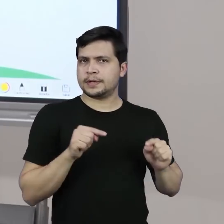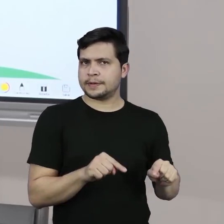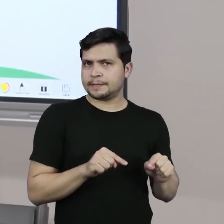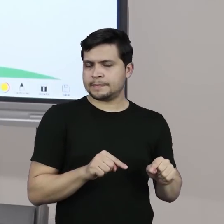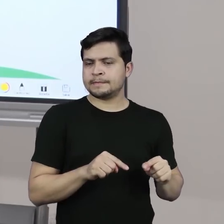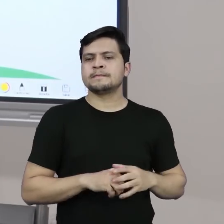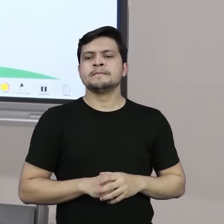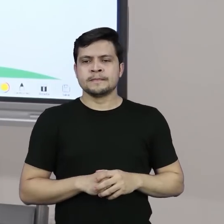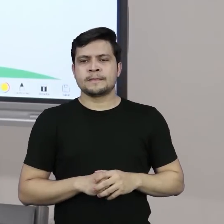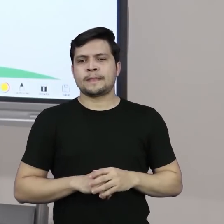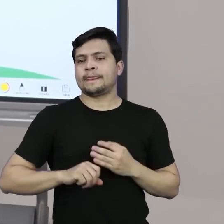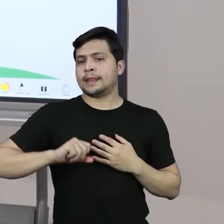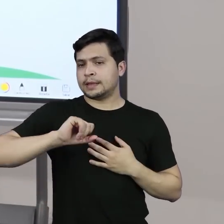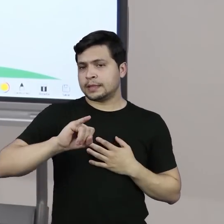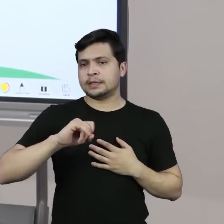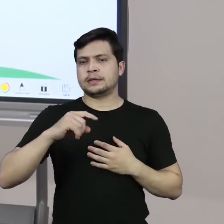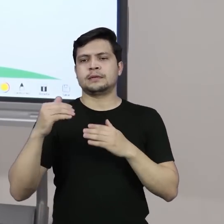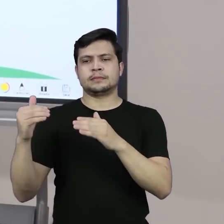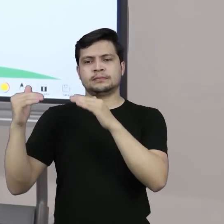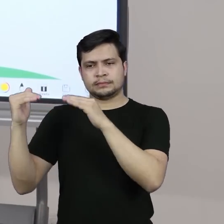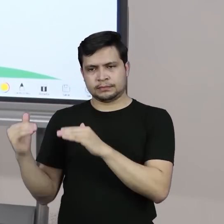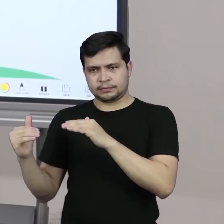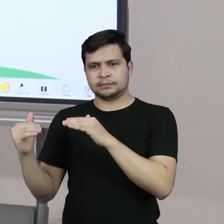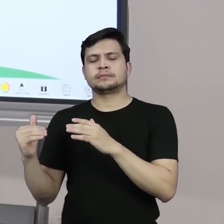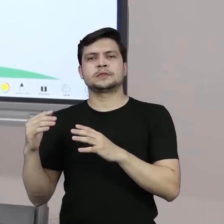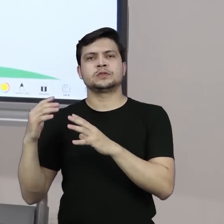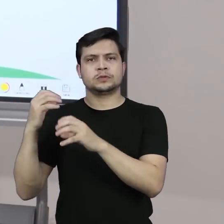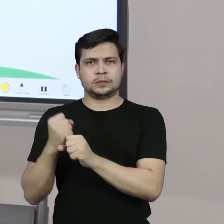e o nosso sétimo valor 16.